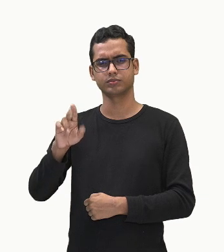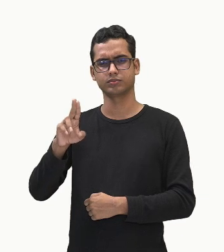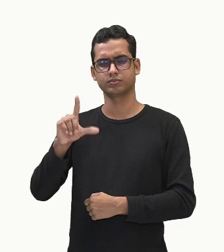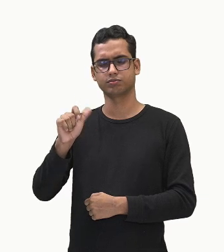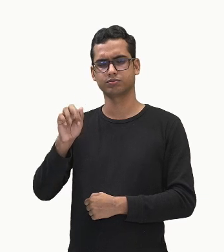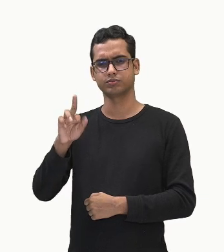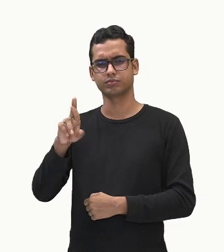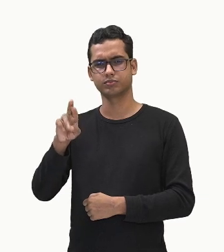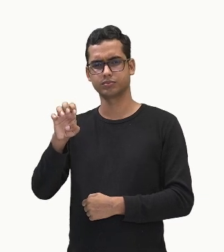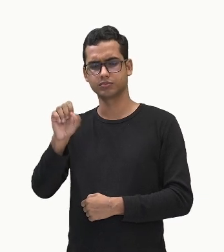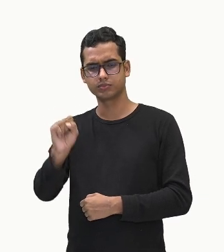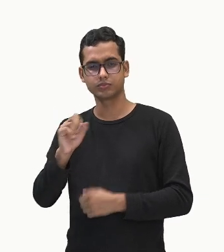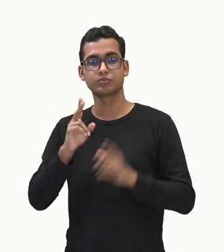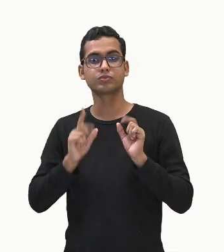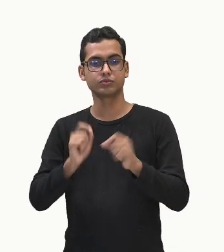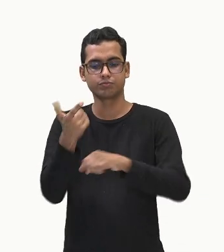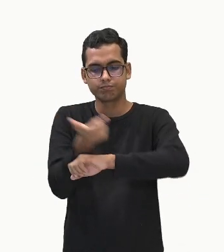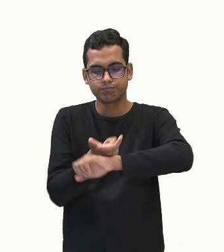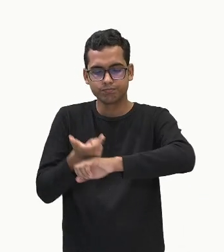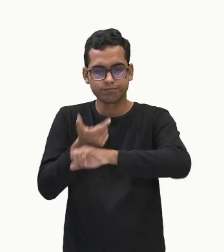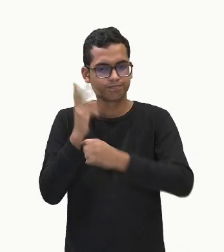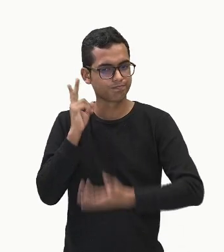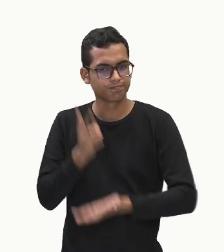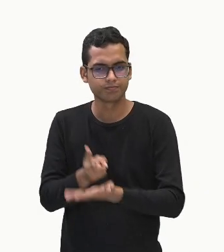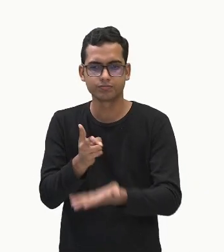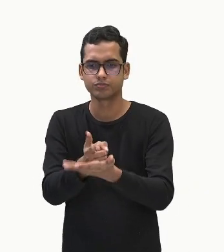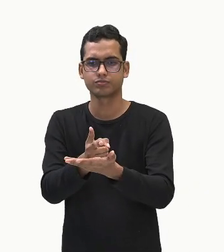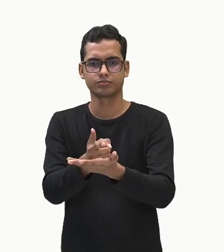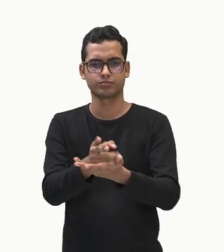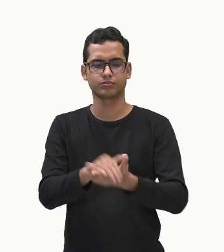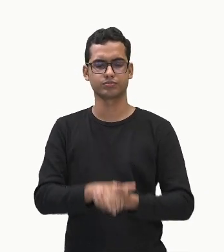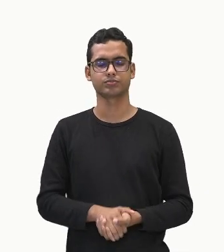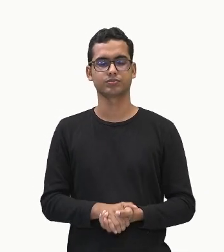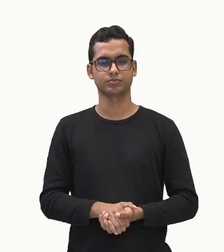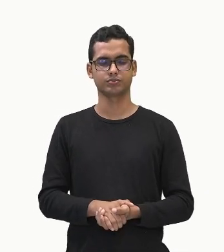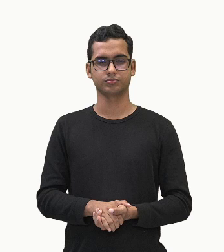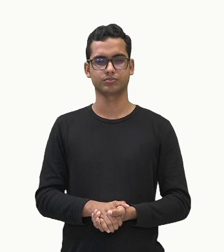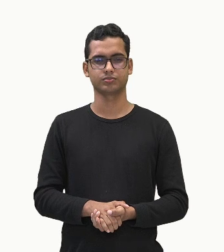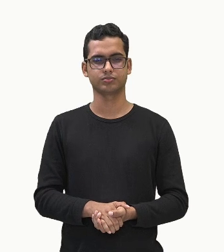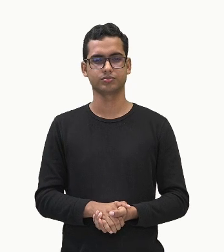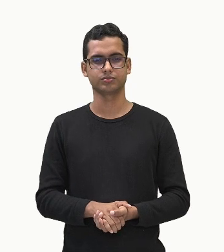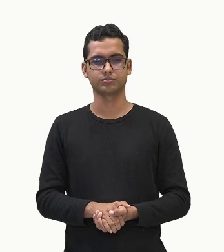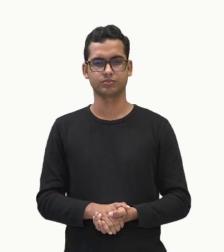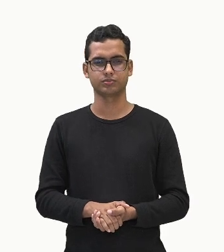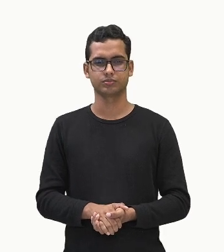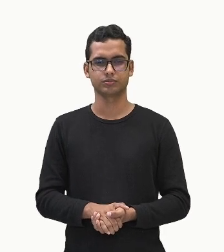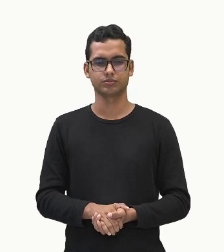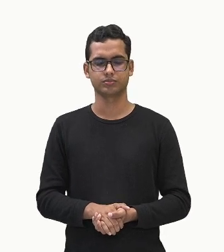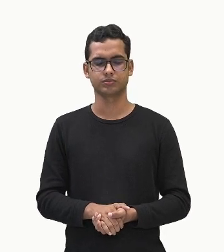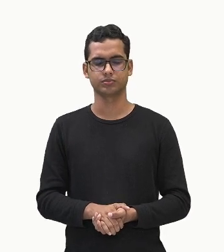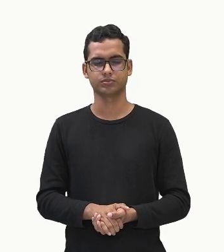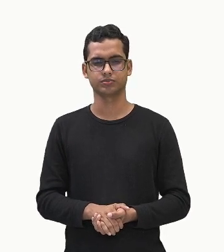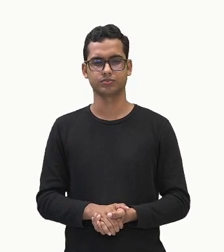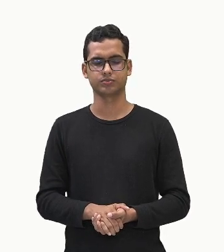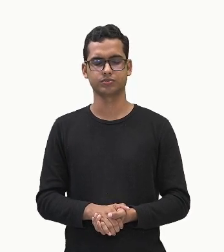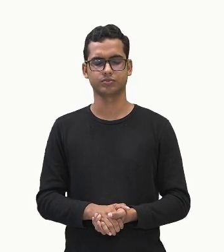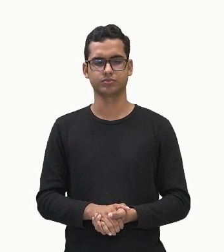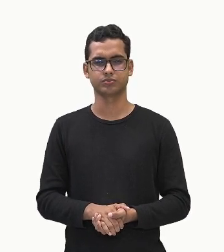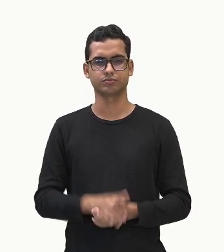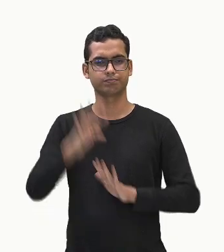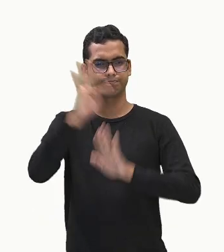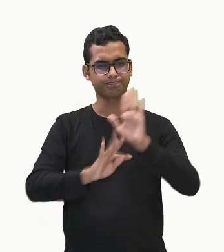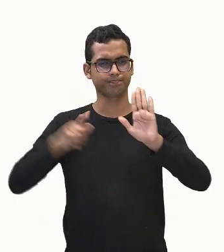mesma raiz, ou seja, ele mantém a mesma raiz e añade as